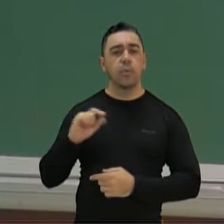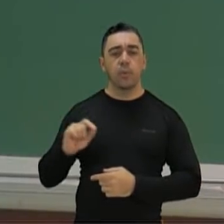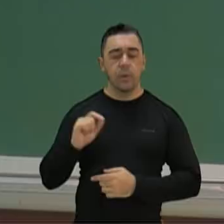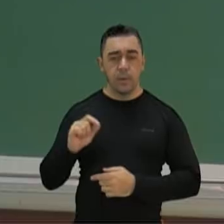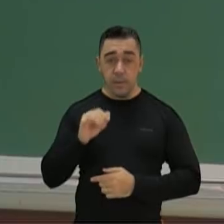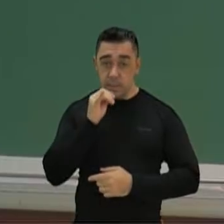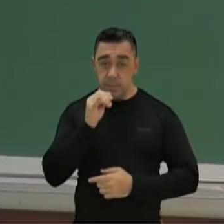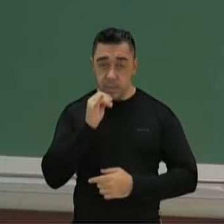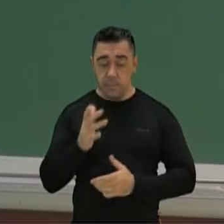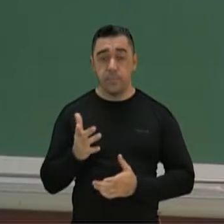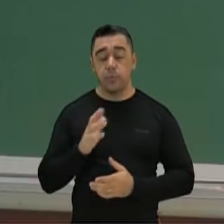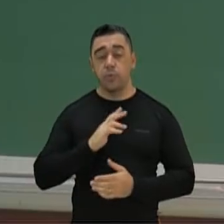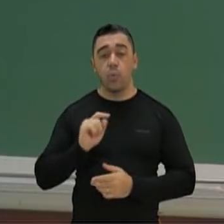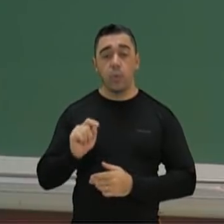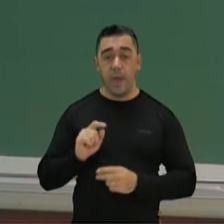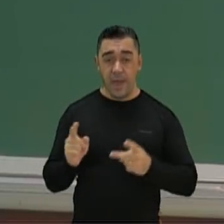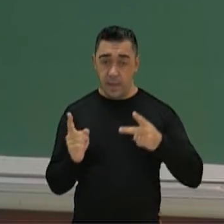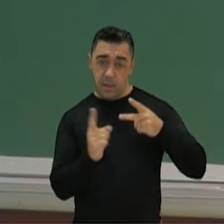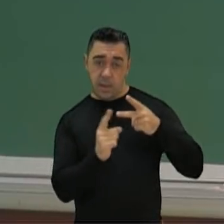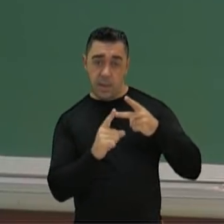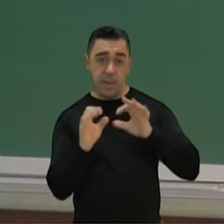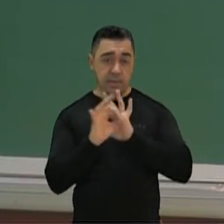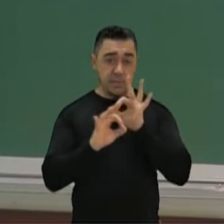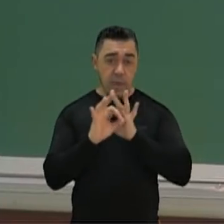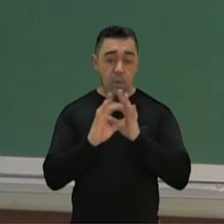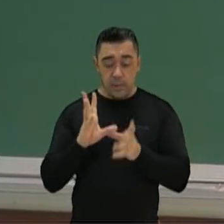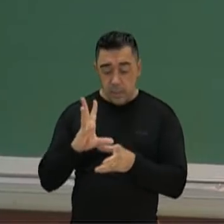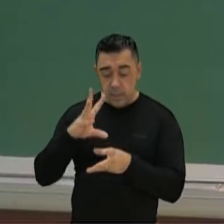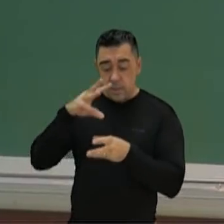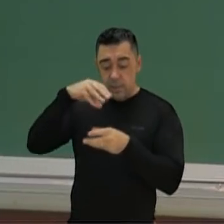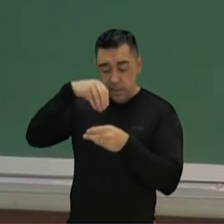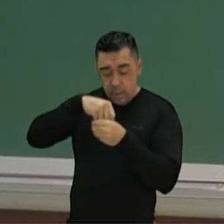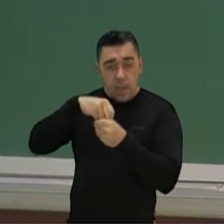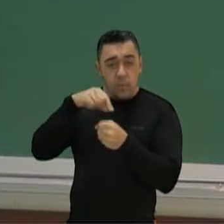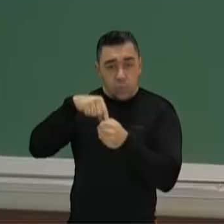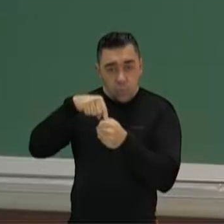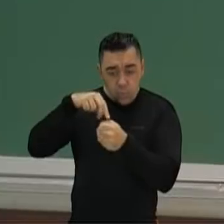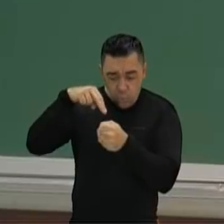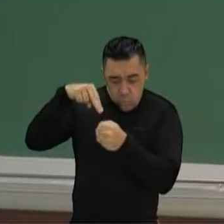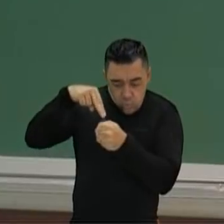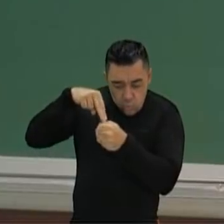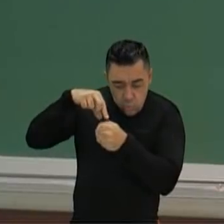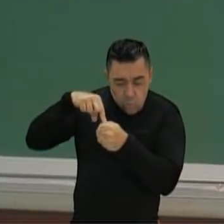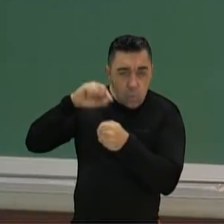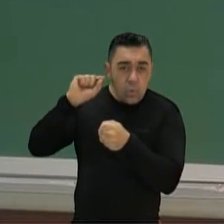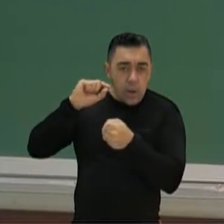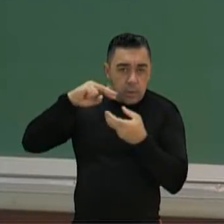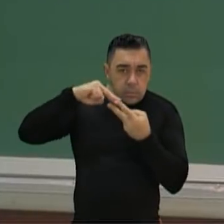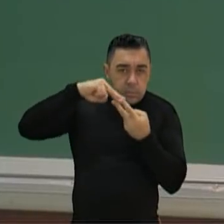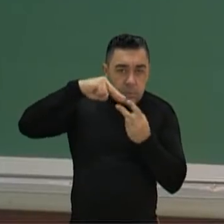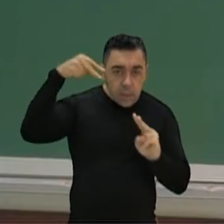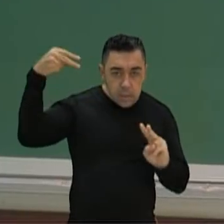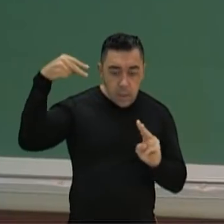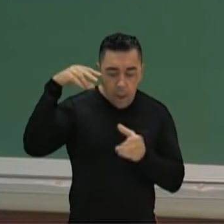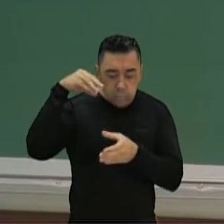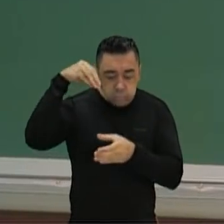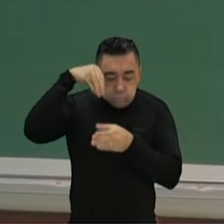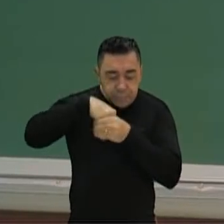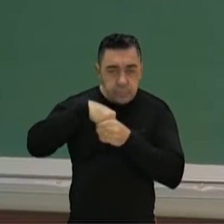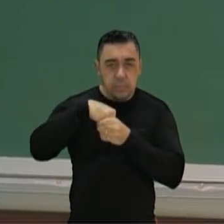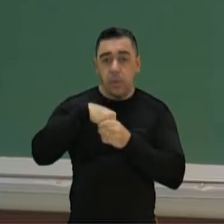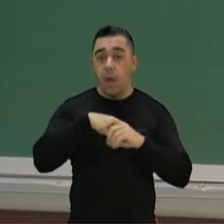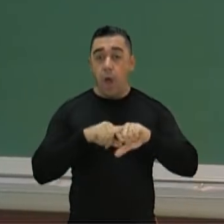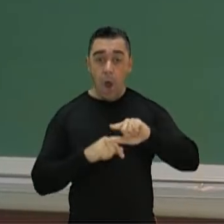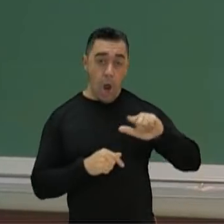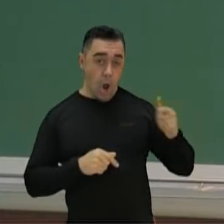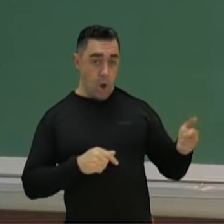A eucarionte, o material genético fica guardadinho dentro do núcleo. Mas esses 2